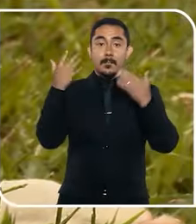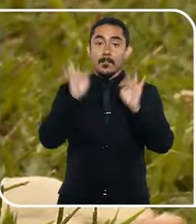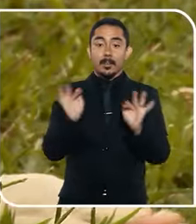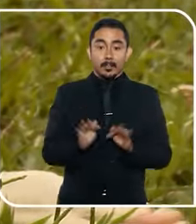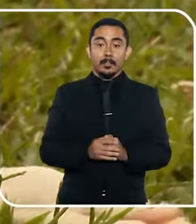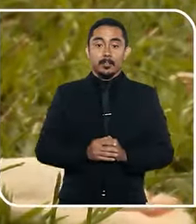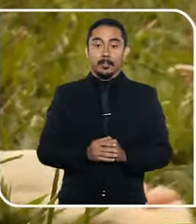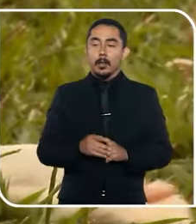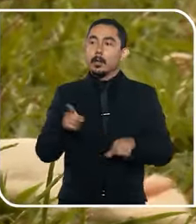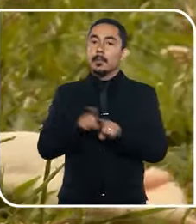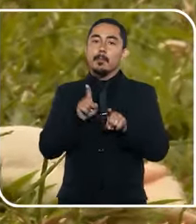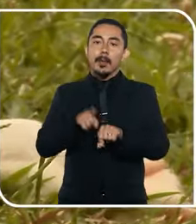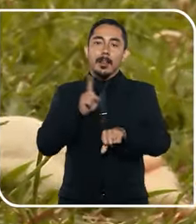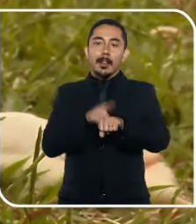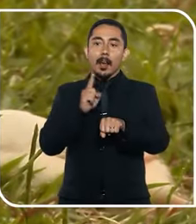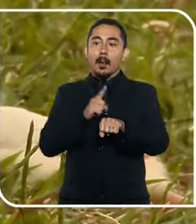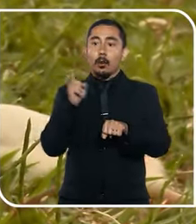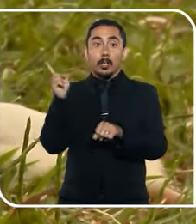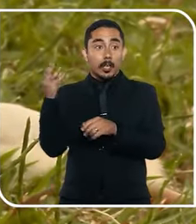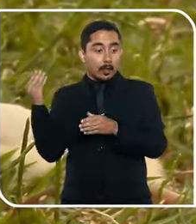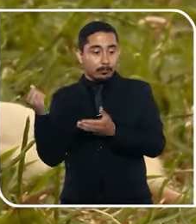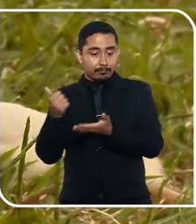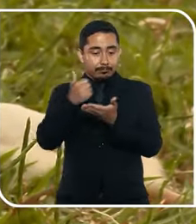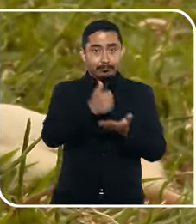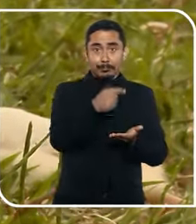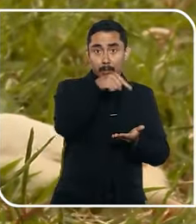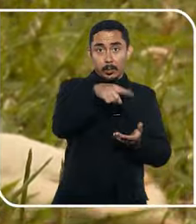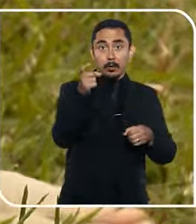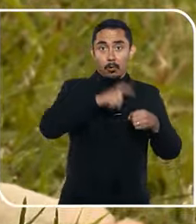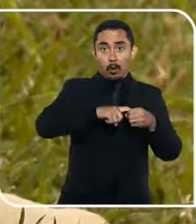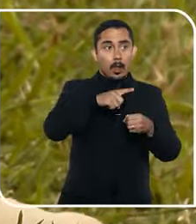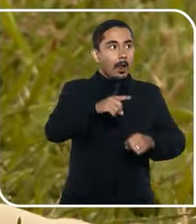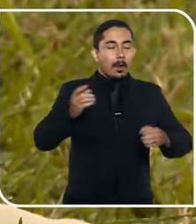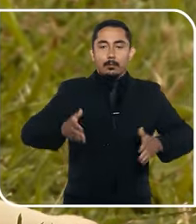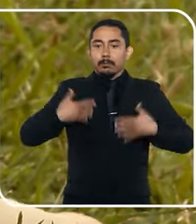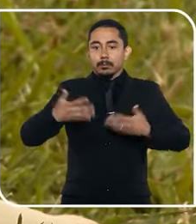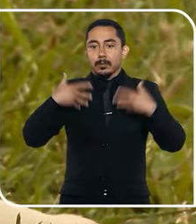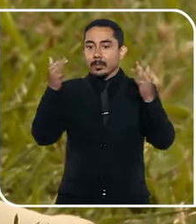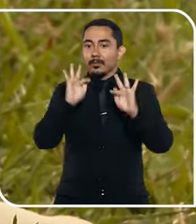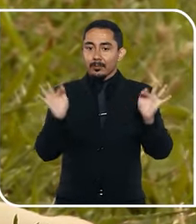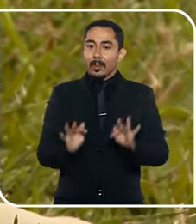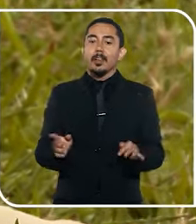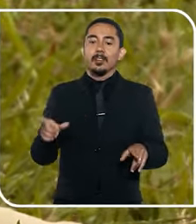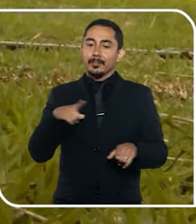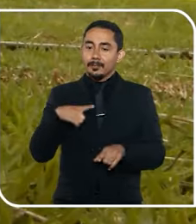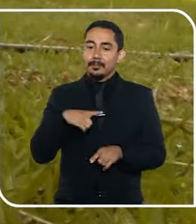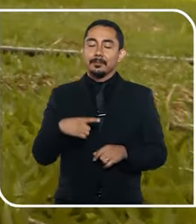carro feliz da vida. E na hora que ele traz de volta, ela também entra para dentro de casa feliz da vida.